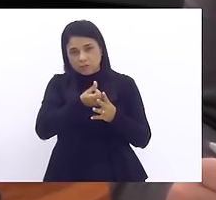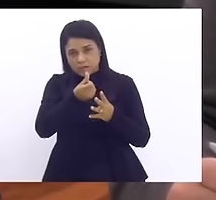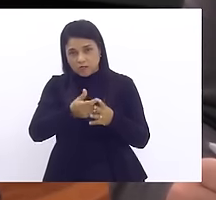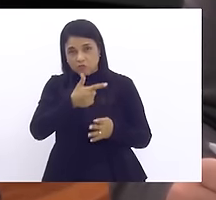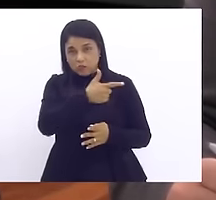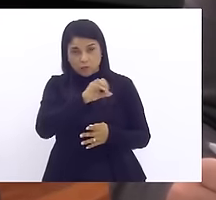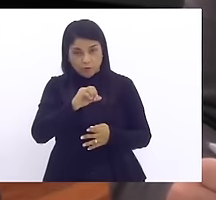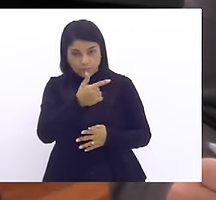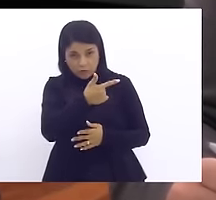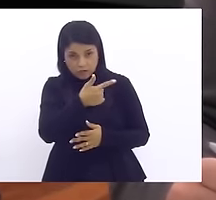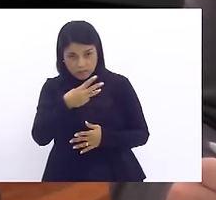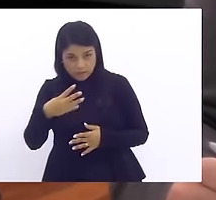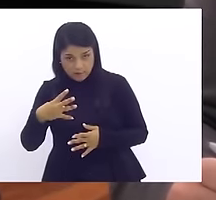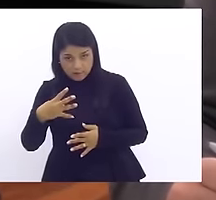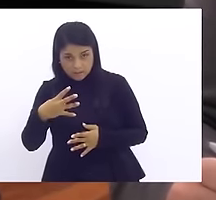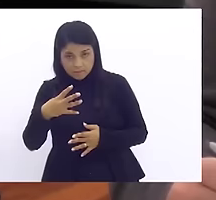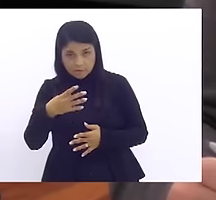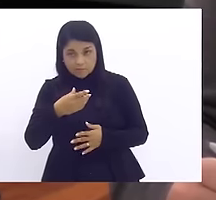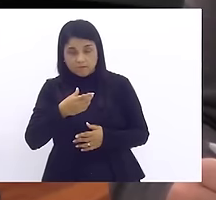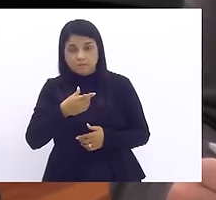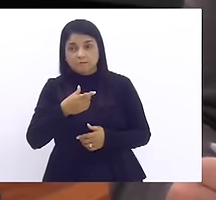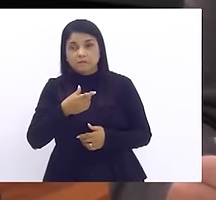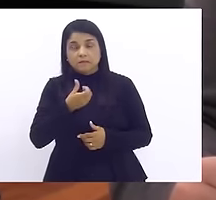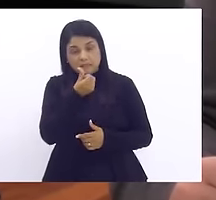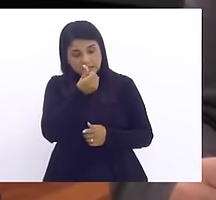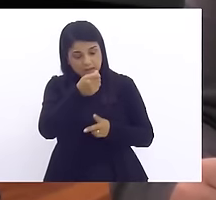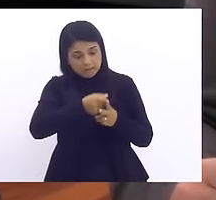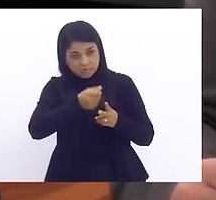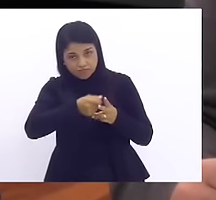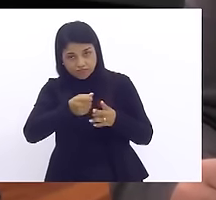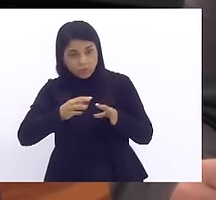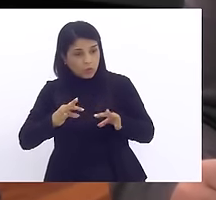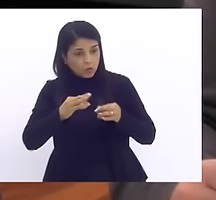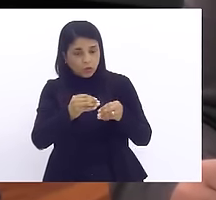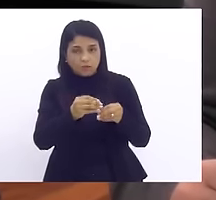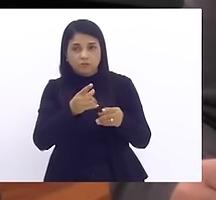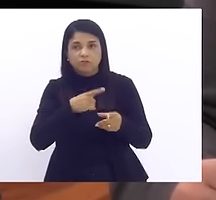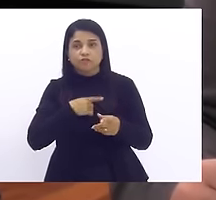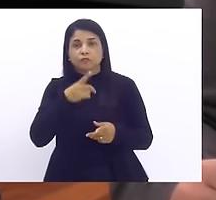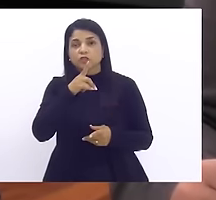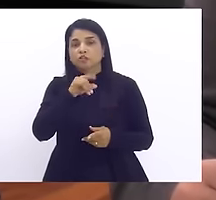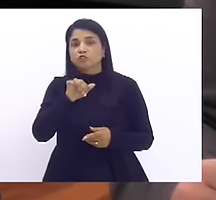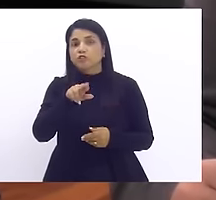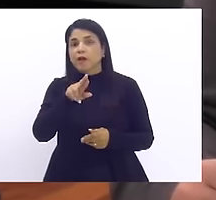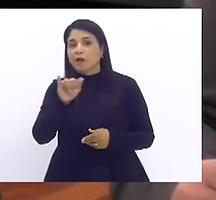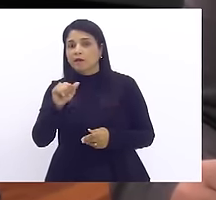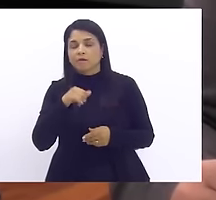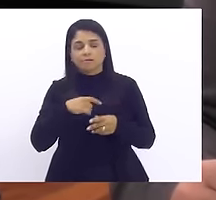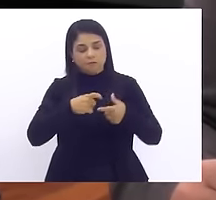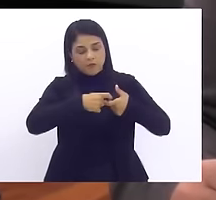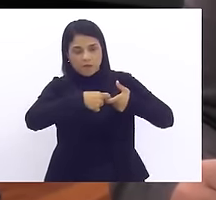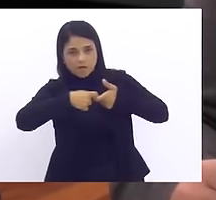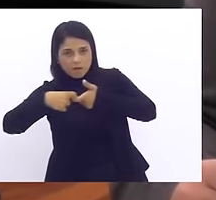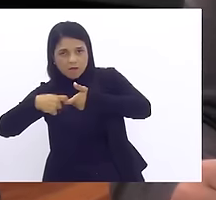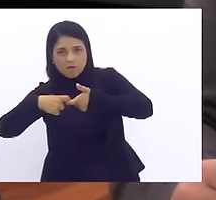2023 o total é porque aqui tem todas as receitas do Detro aqui diária é reboque